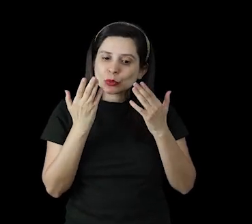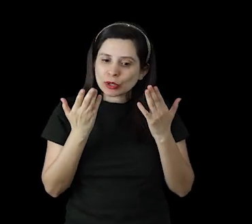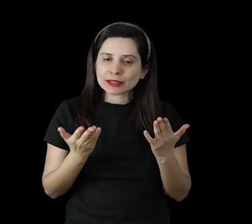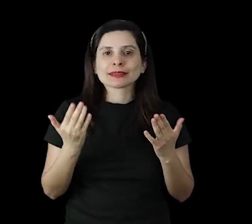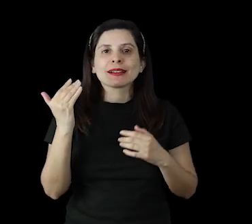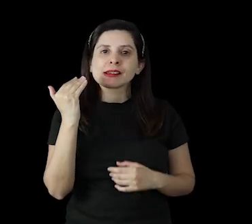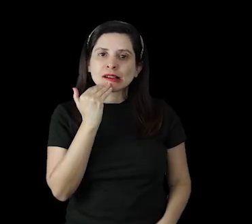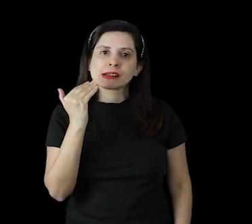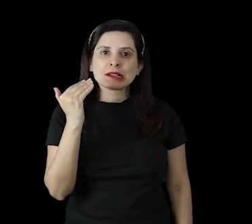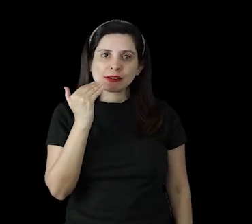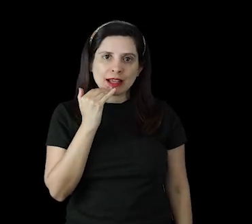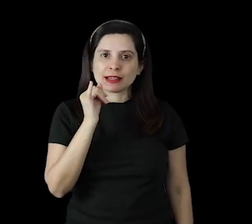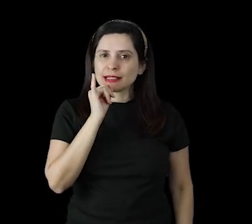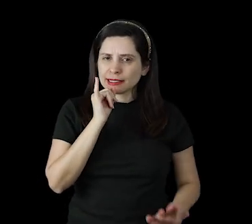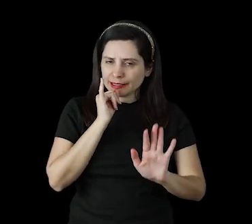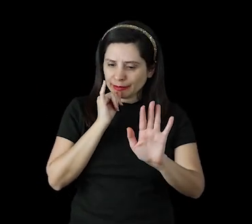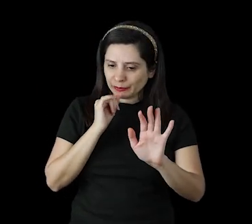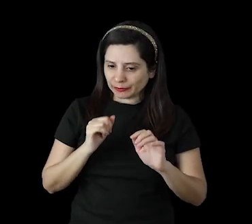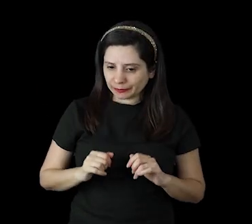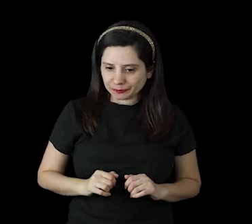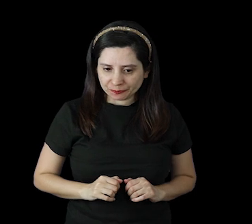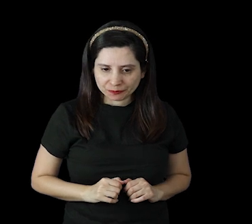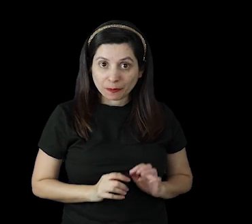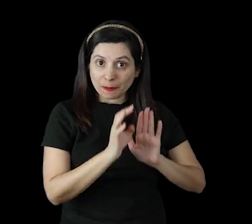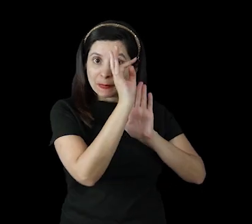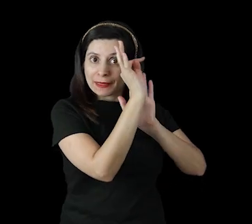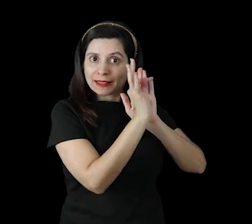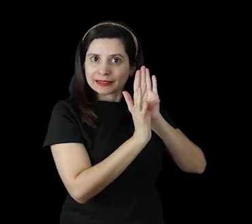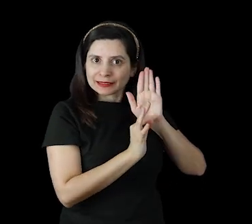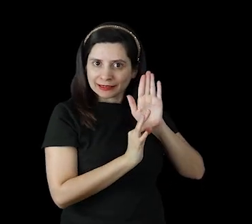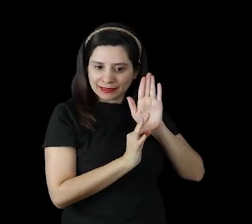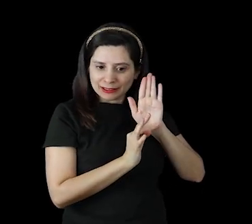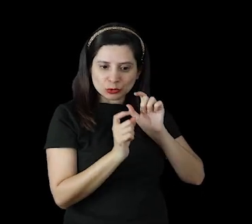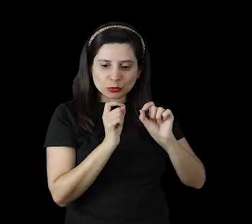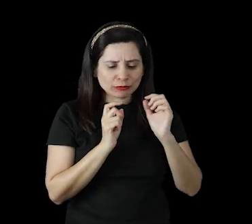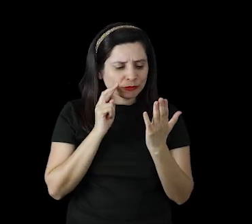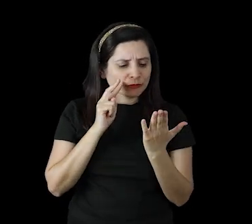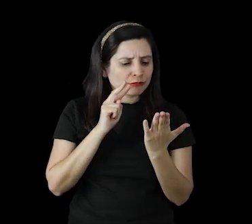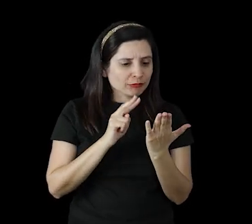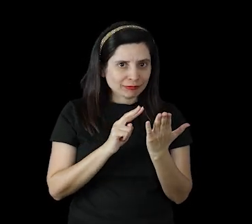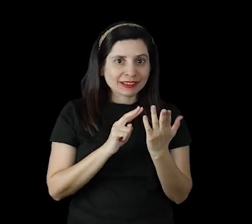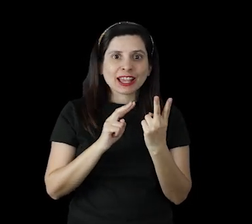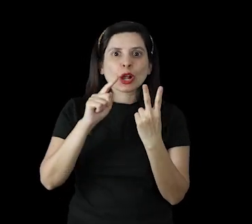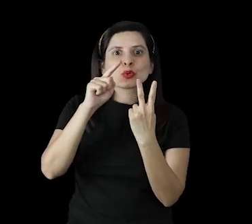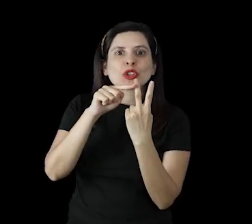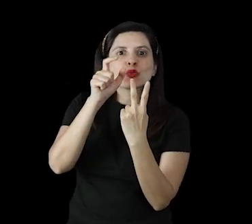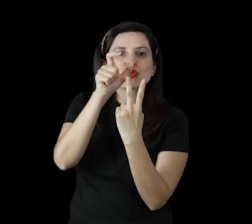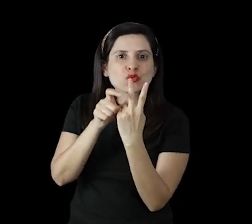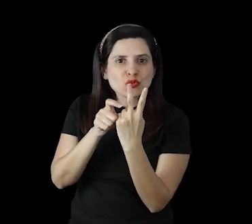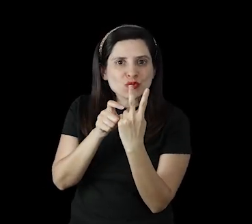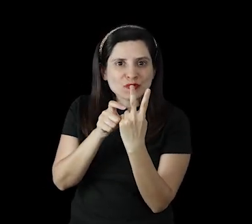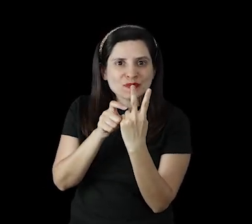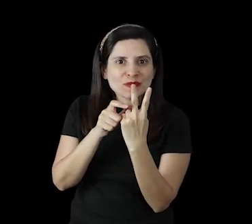essa falha, né. Por exemplo, eu já peguei, roteiros que o clímax era do coadjuvante,